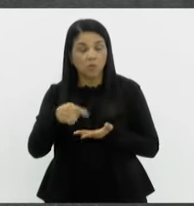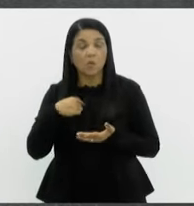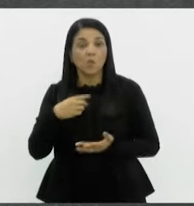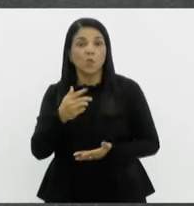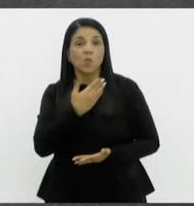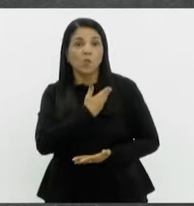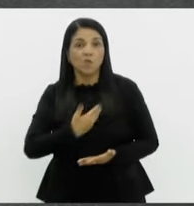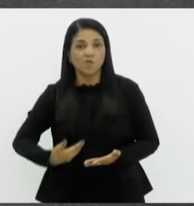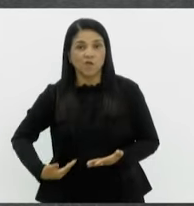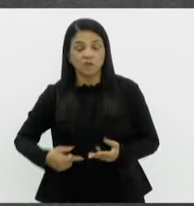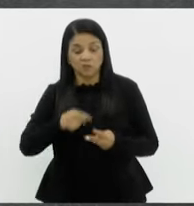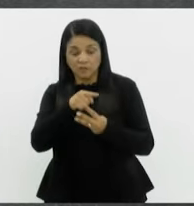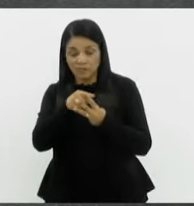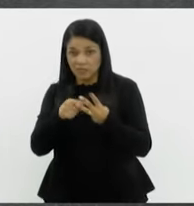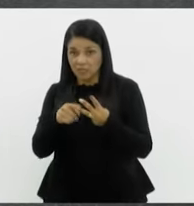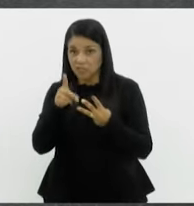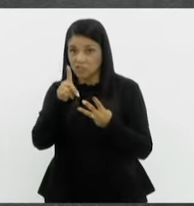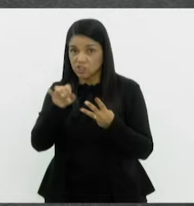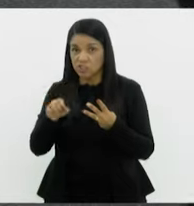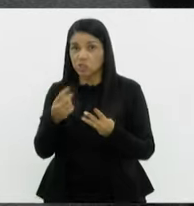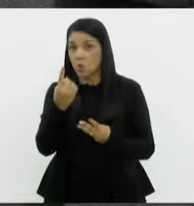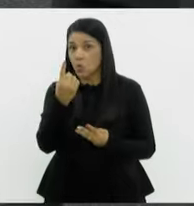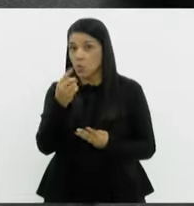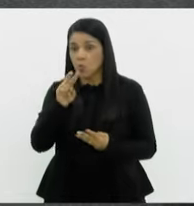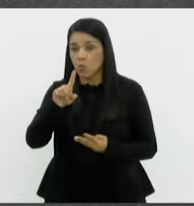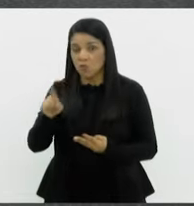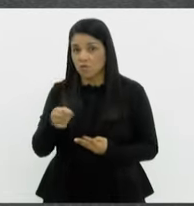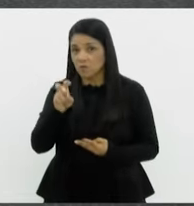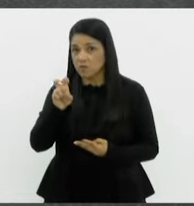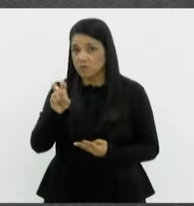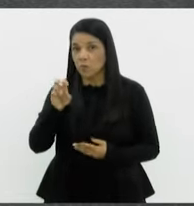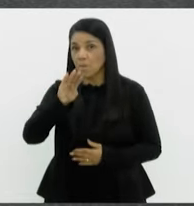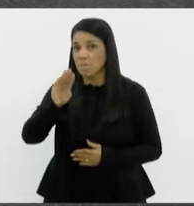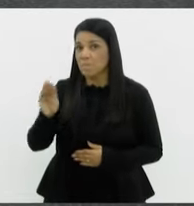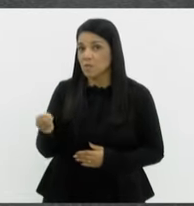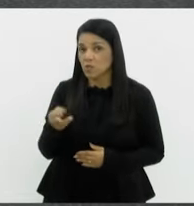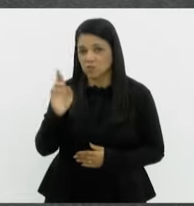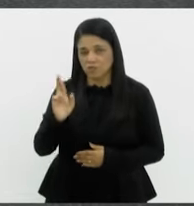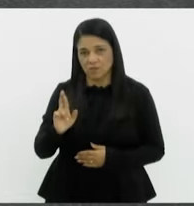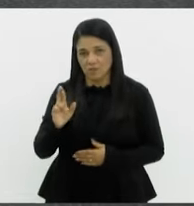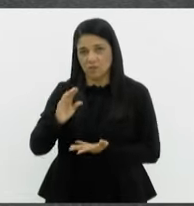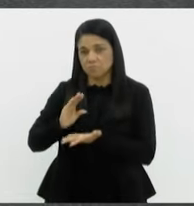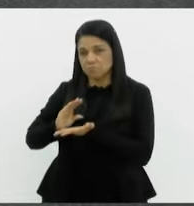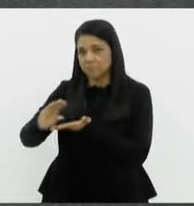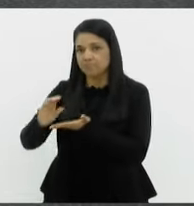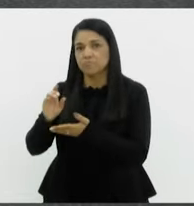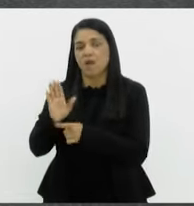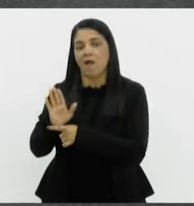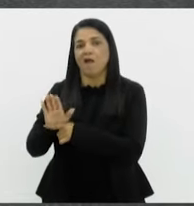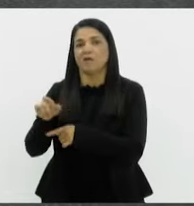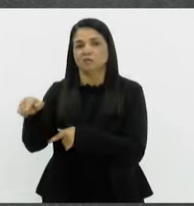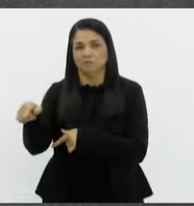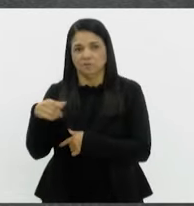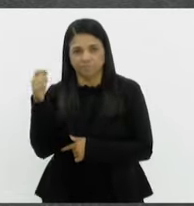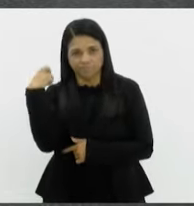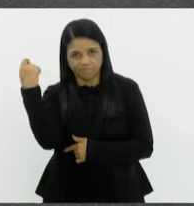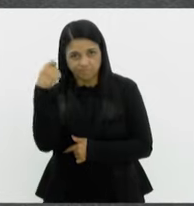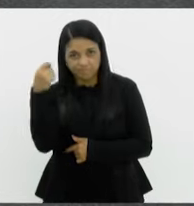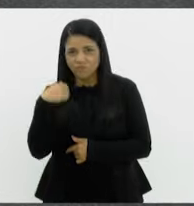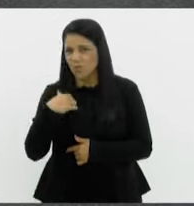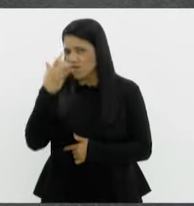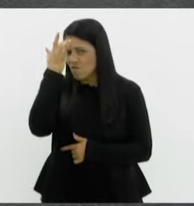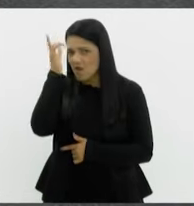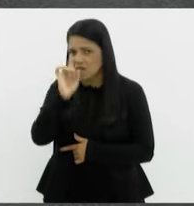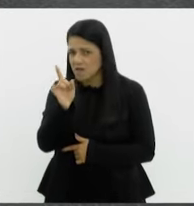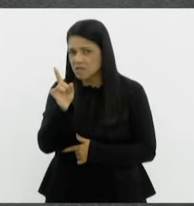aportou em 3 dias 1,5 bilhão de reais para ajudar. E a gente sabe que não é fácil. Tem uma